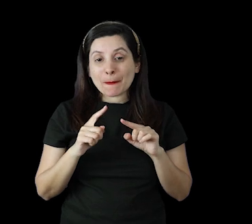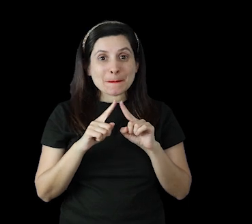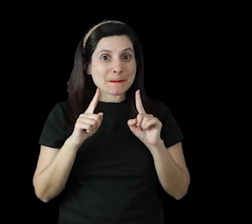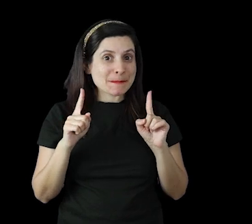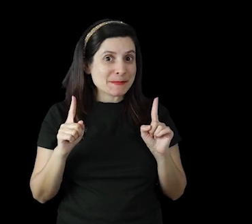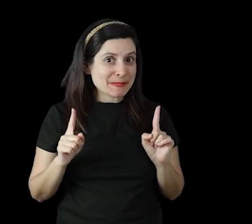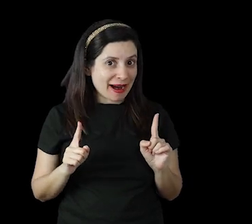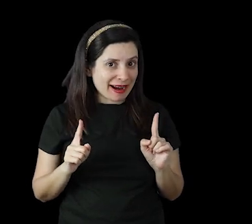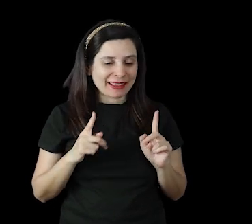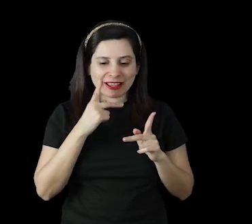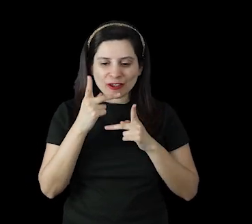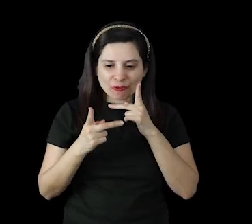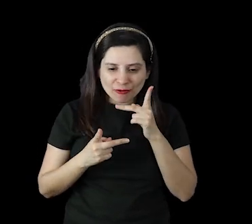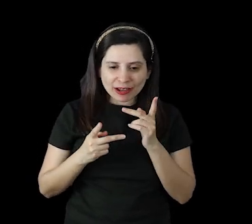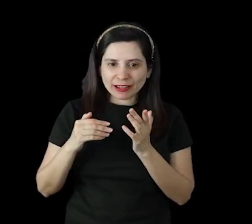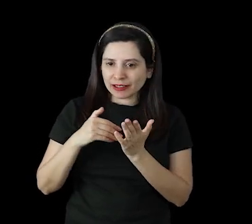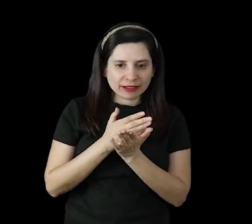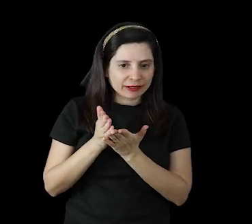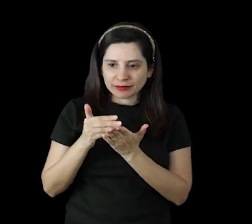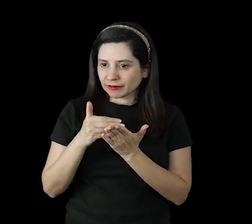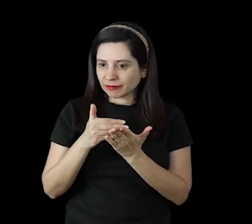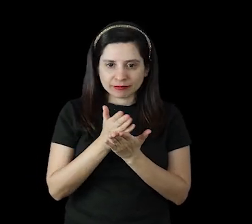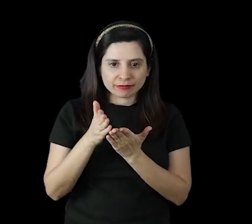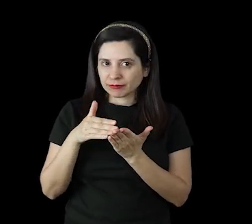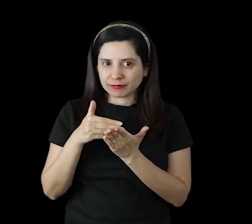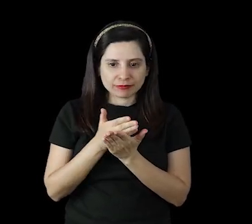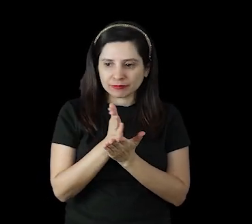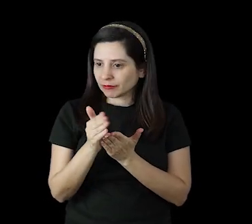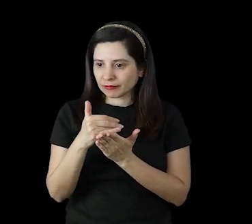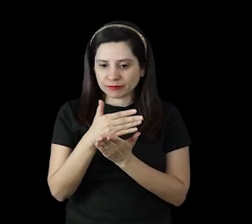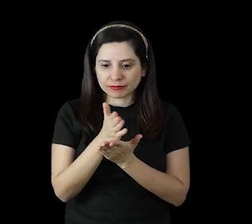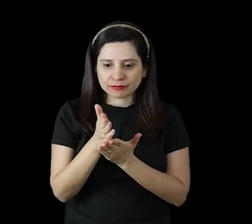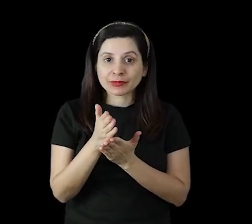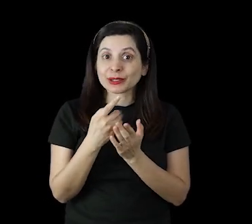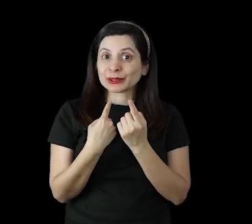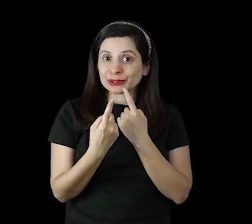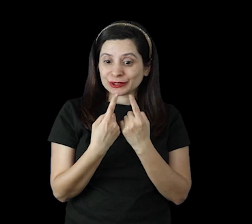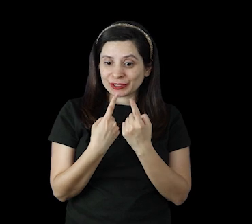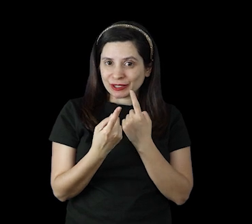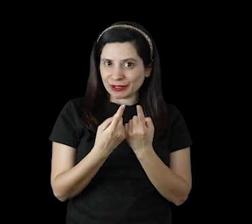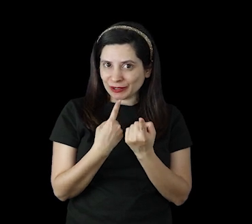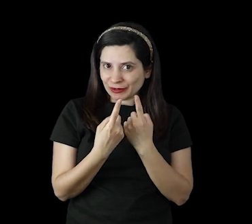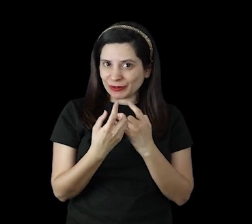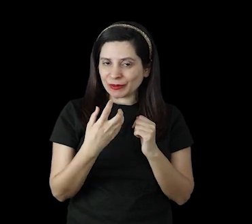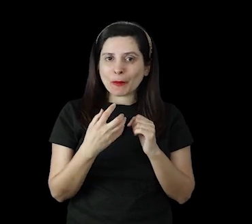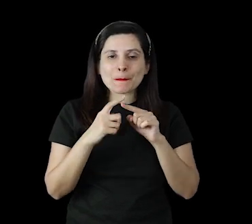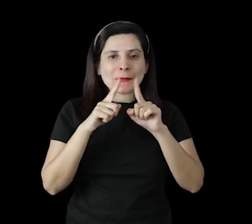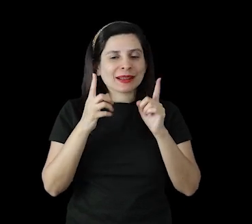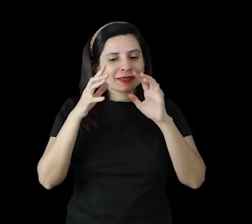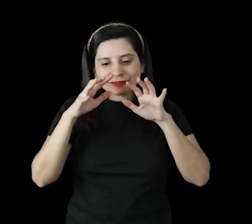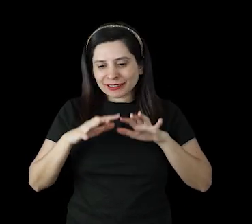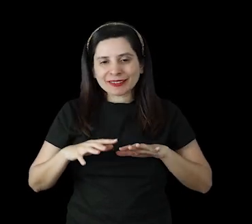Mas, como eu falei, existe sempre desvio. E eu dialogo com a forma, mas eu não quero ficar